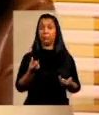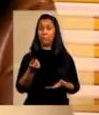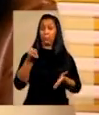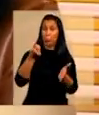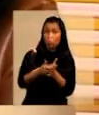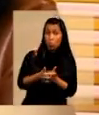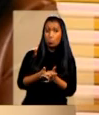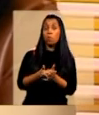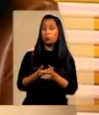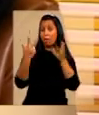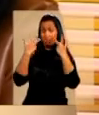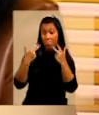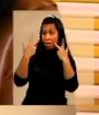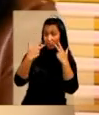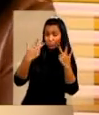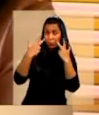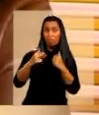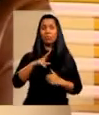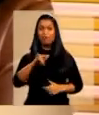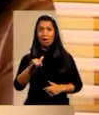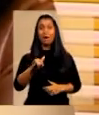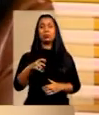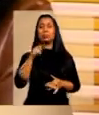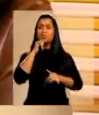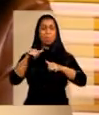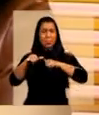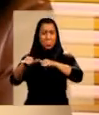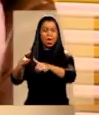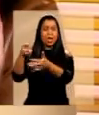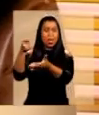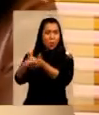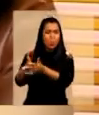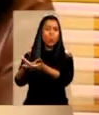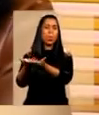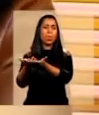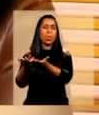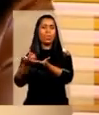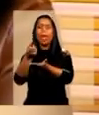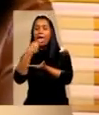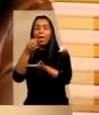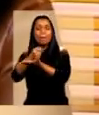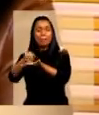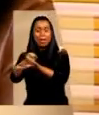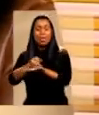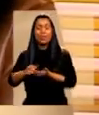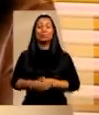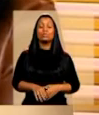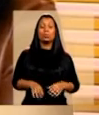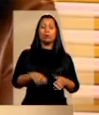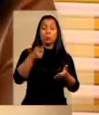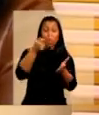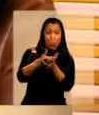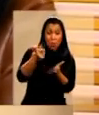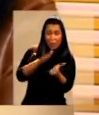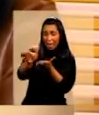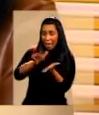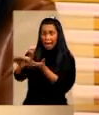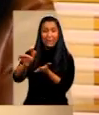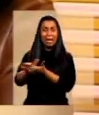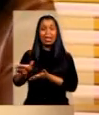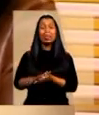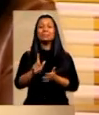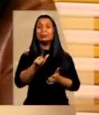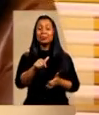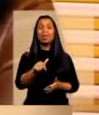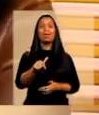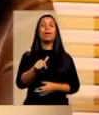Tem o consumo, que é um consumo natural, que você vai ao supermercado, a compra de remédio. O consumo, o consumismo mesmo,